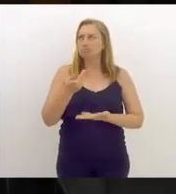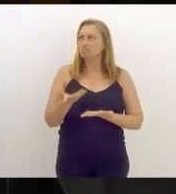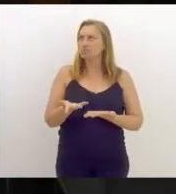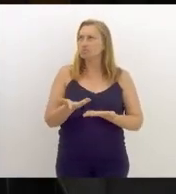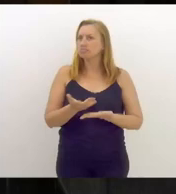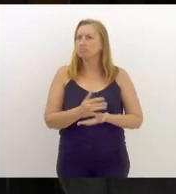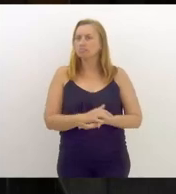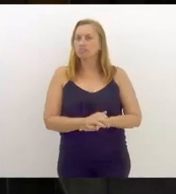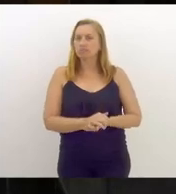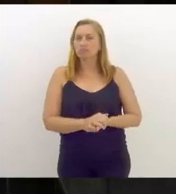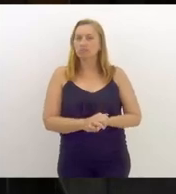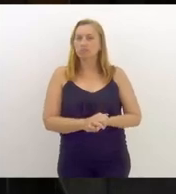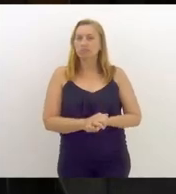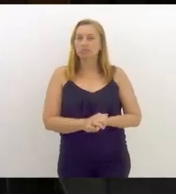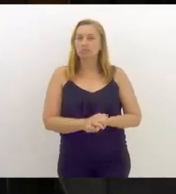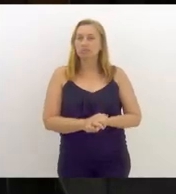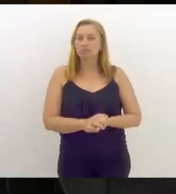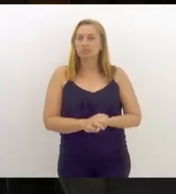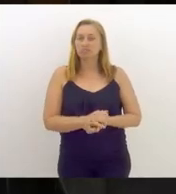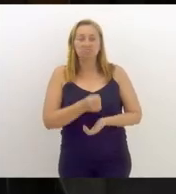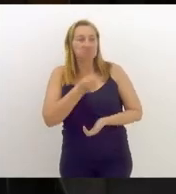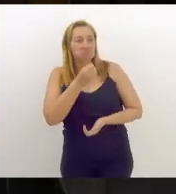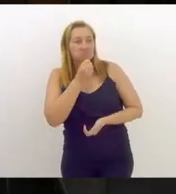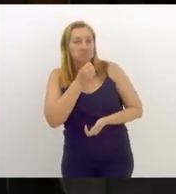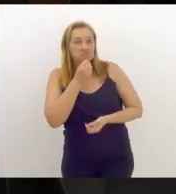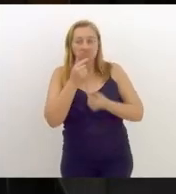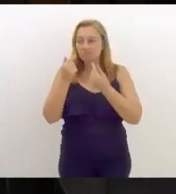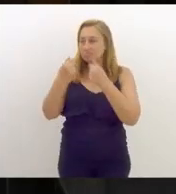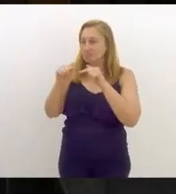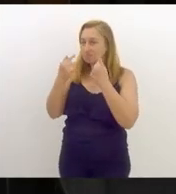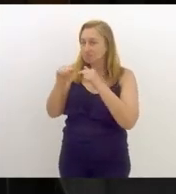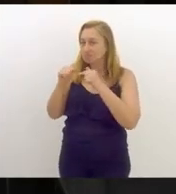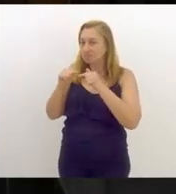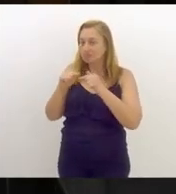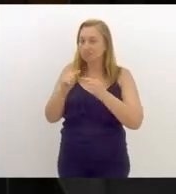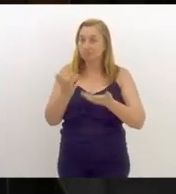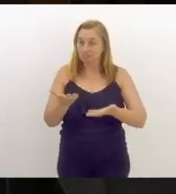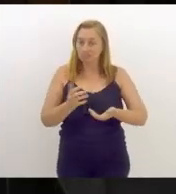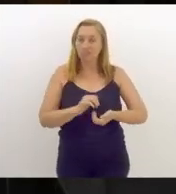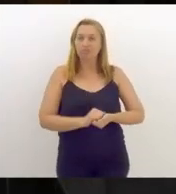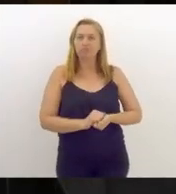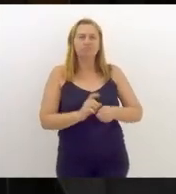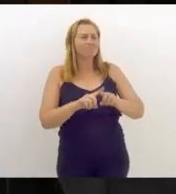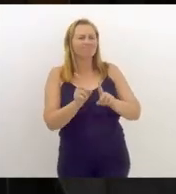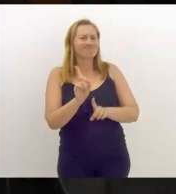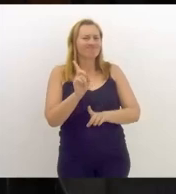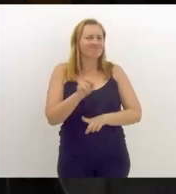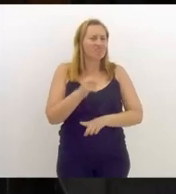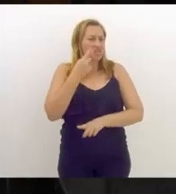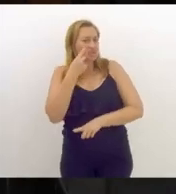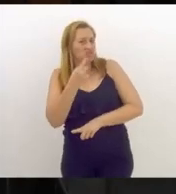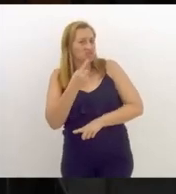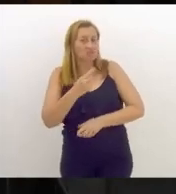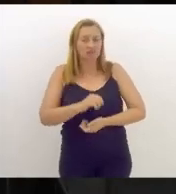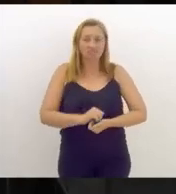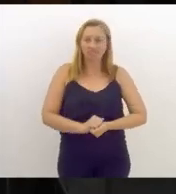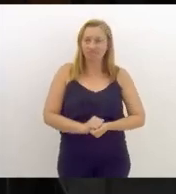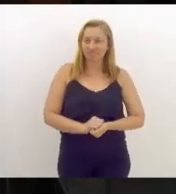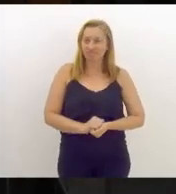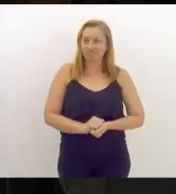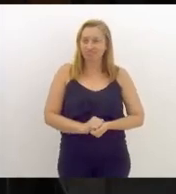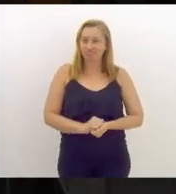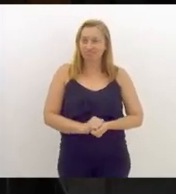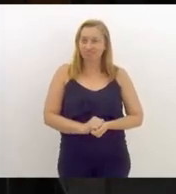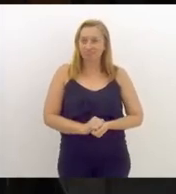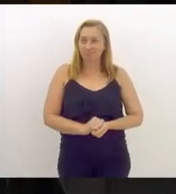sem Nenhuma crítica ou até irretocável mas não é isso que nós vemos no